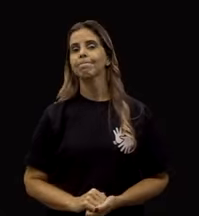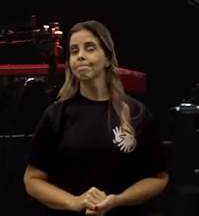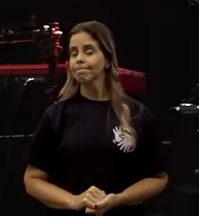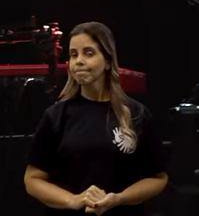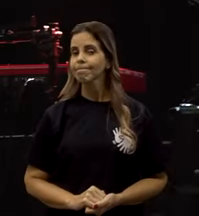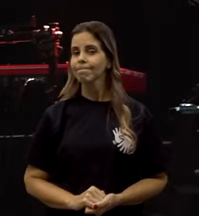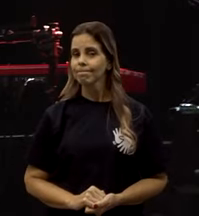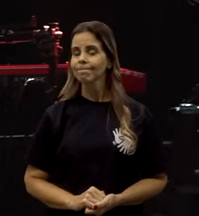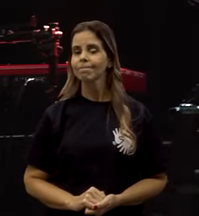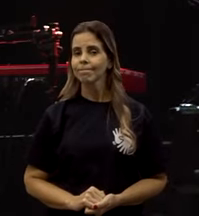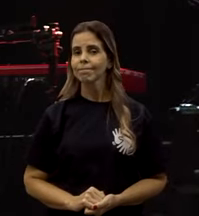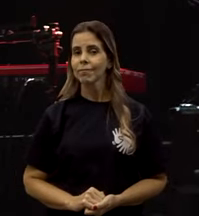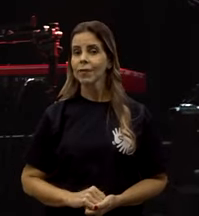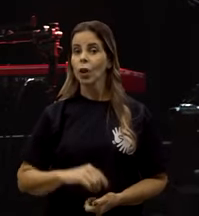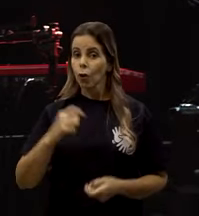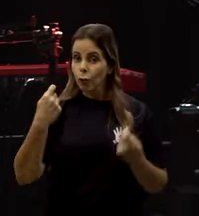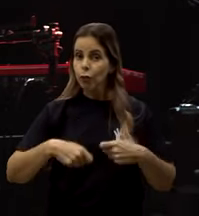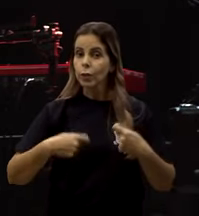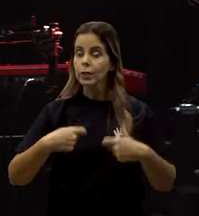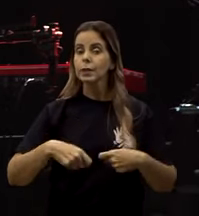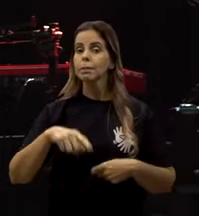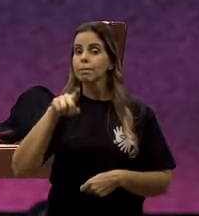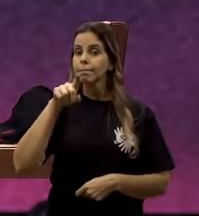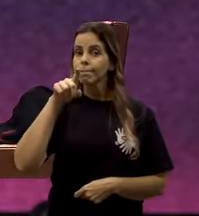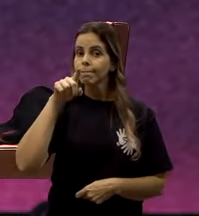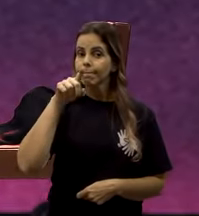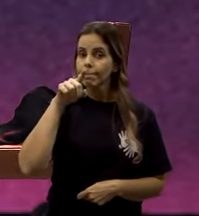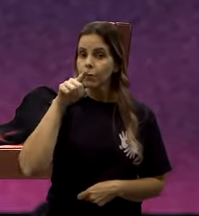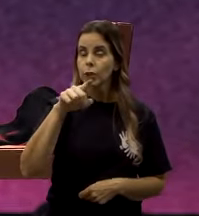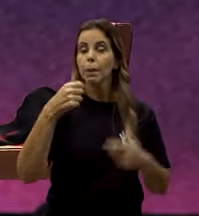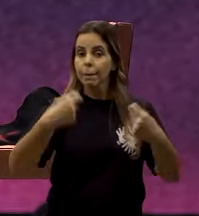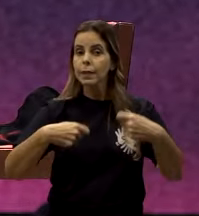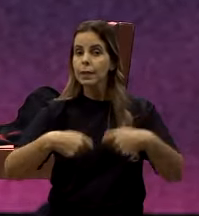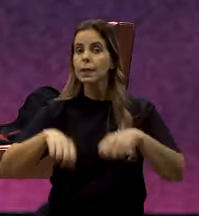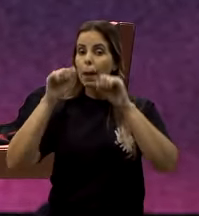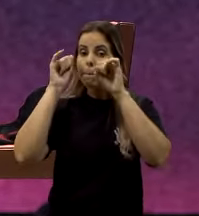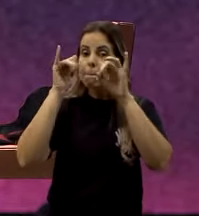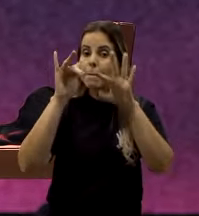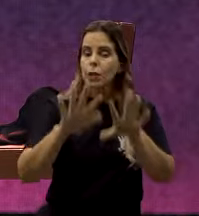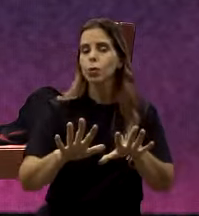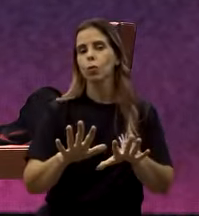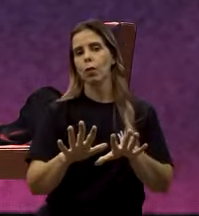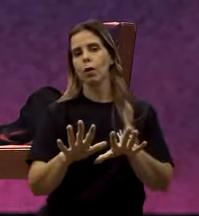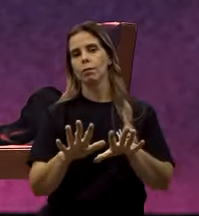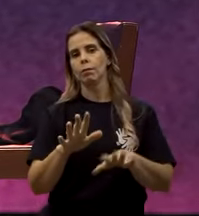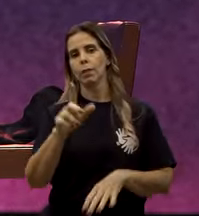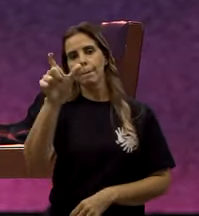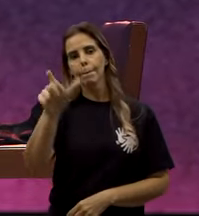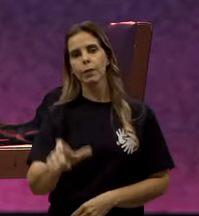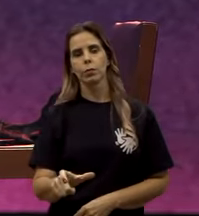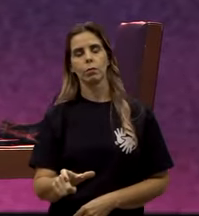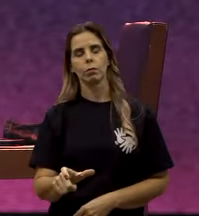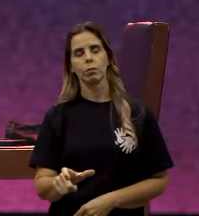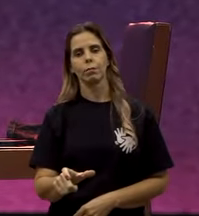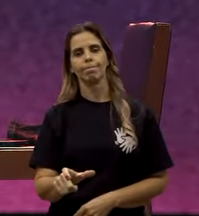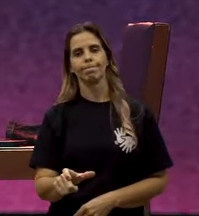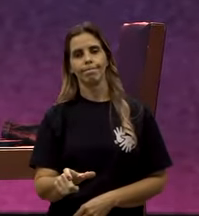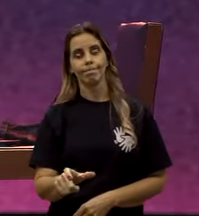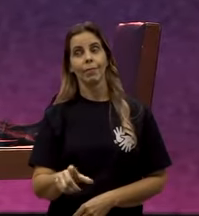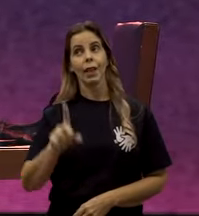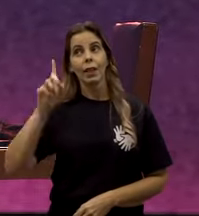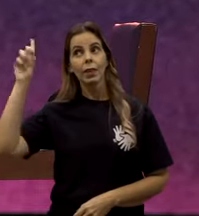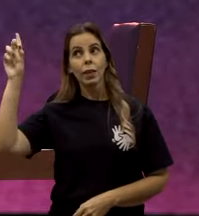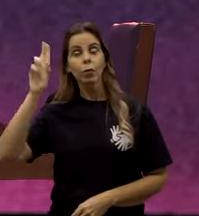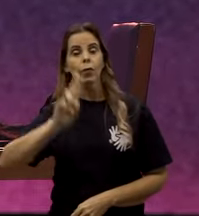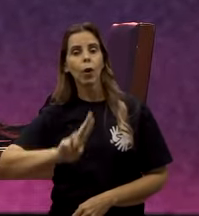seja a solução rápida na vida de alguém rápida se você não pode ser a solução Deus vai